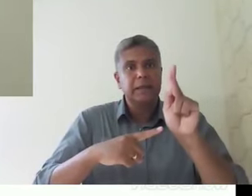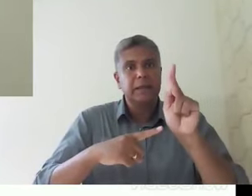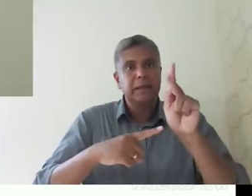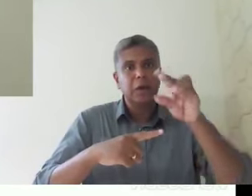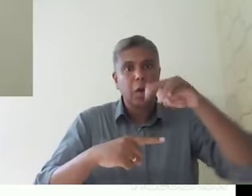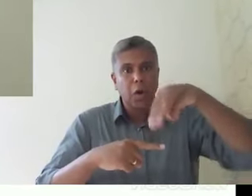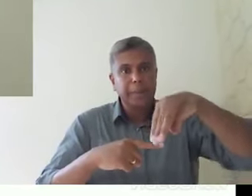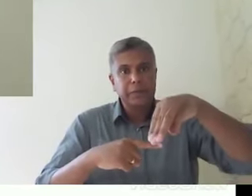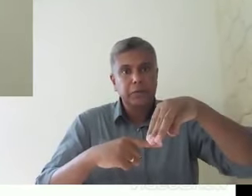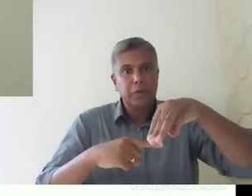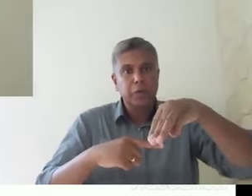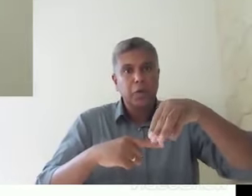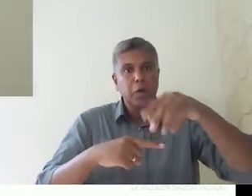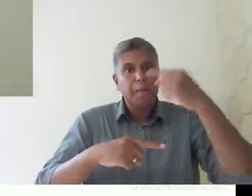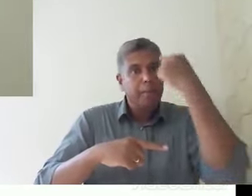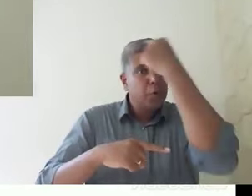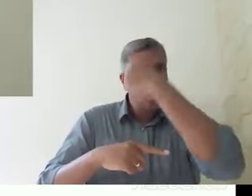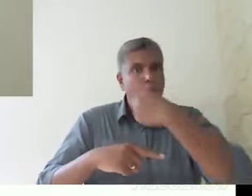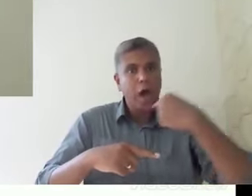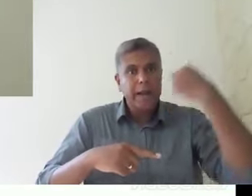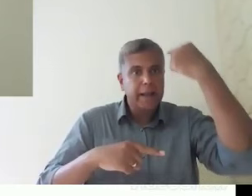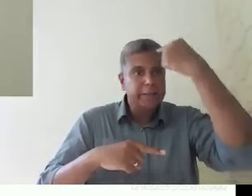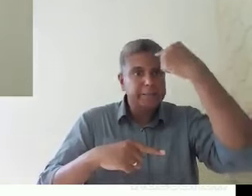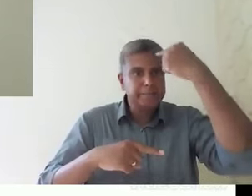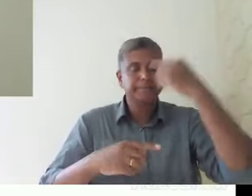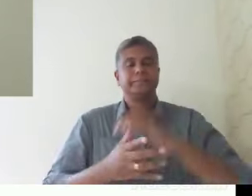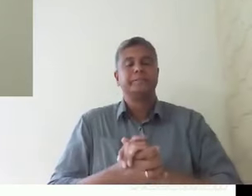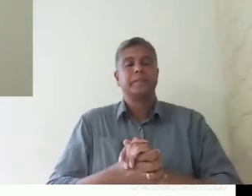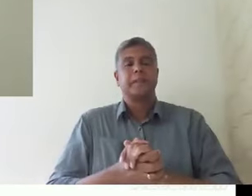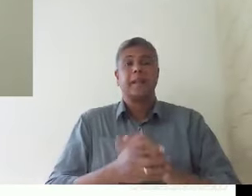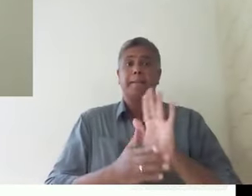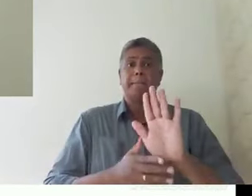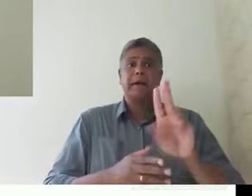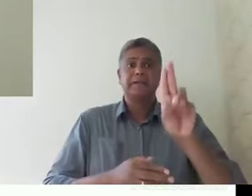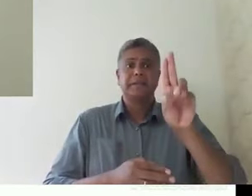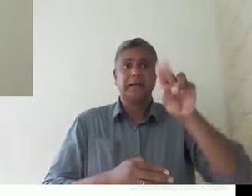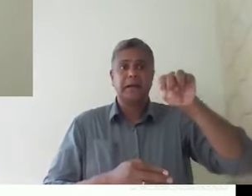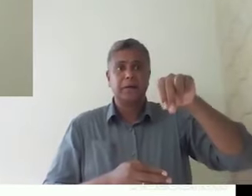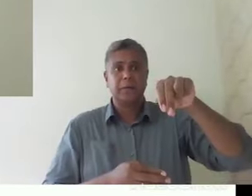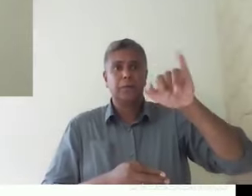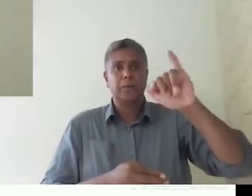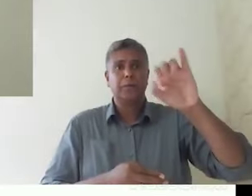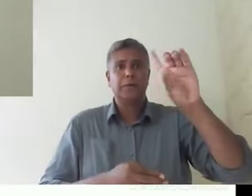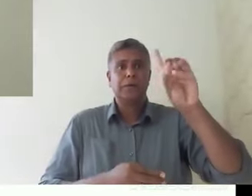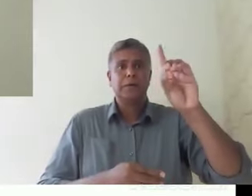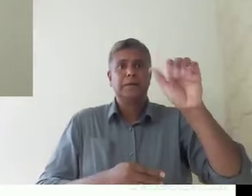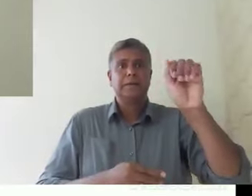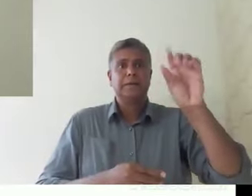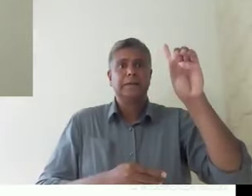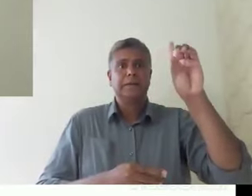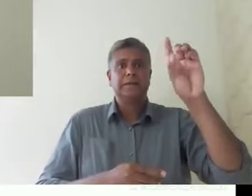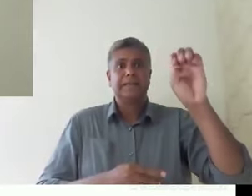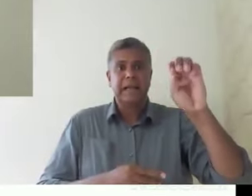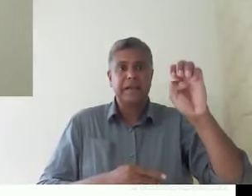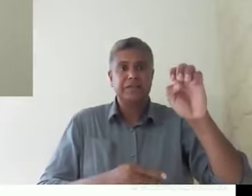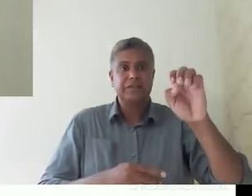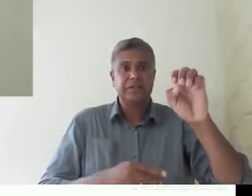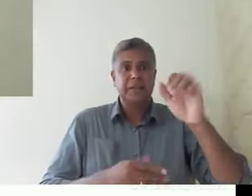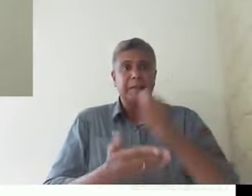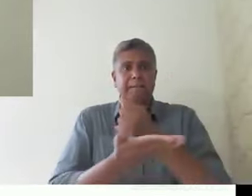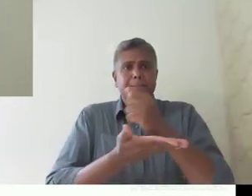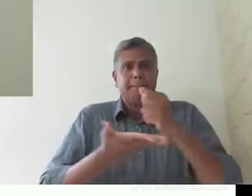por hora. Mas acontece que a unidade padrão não é